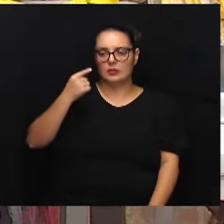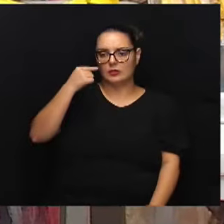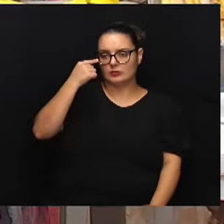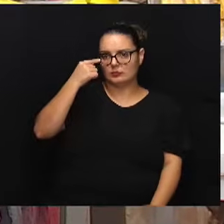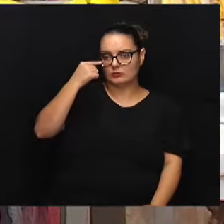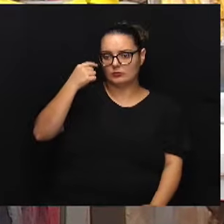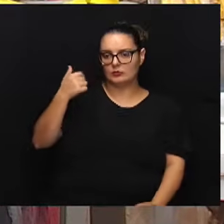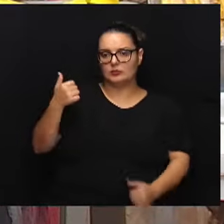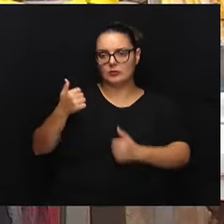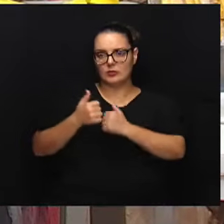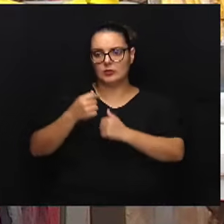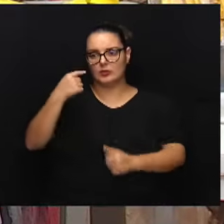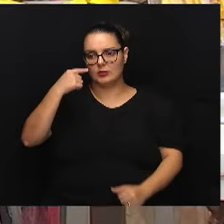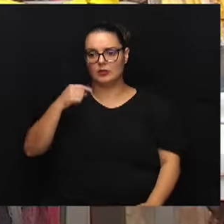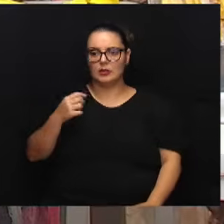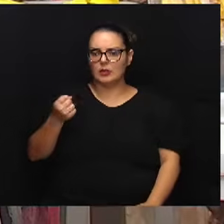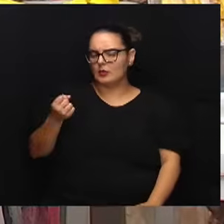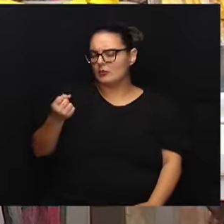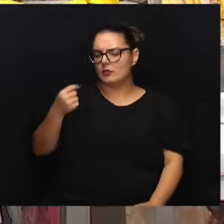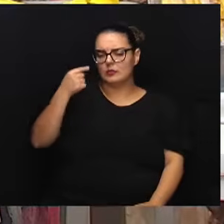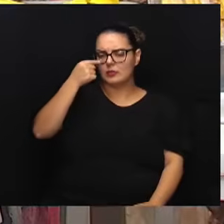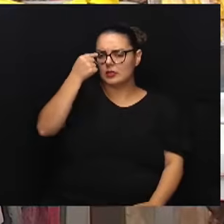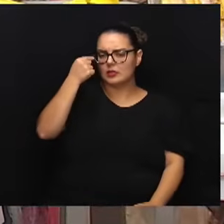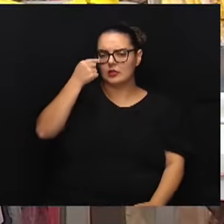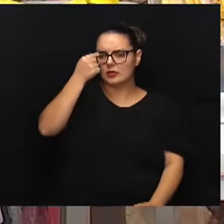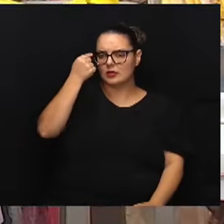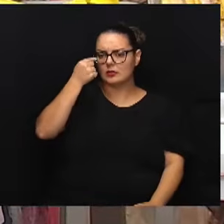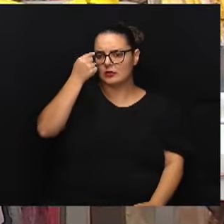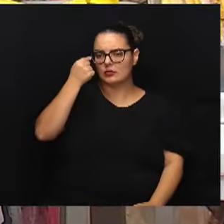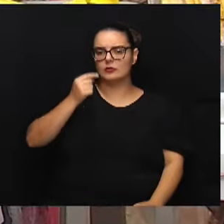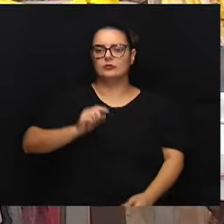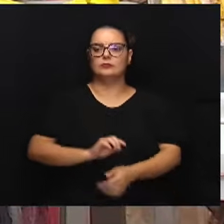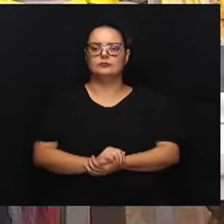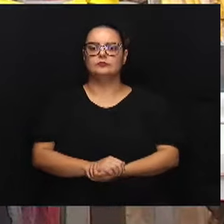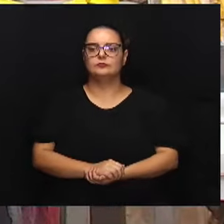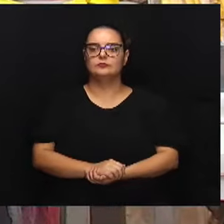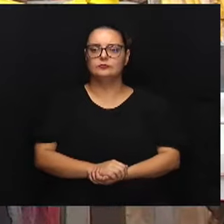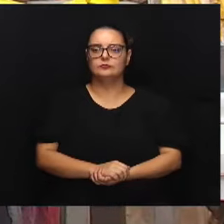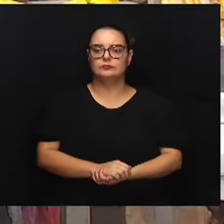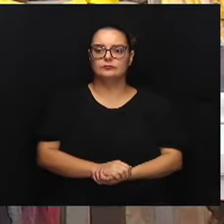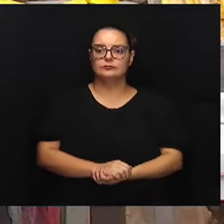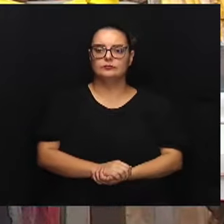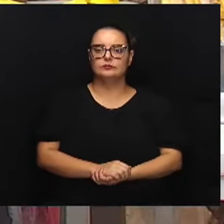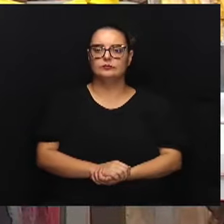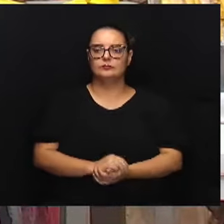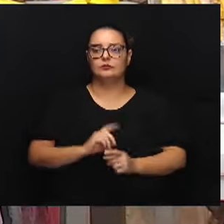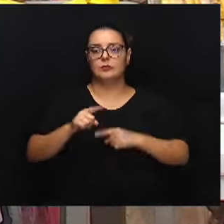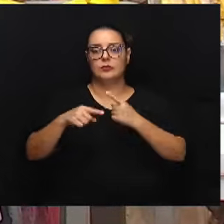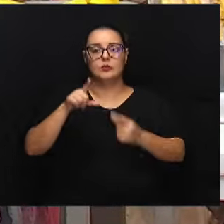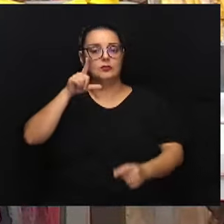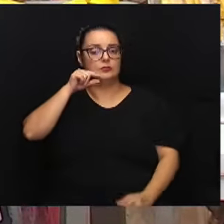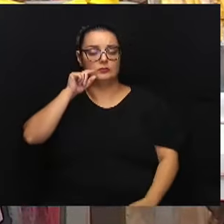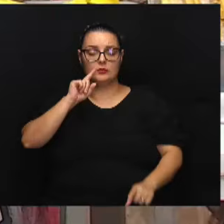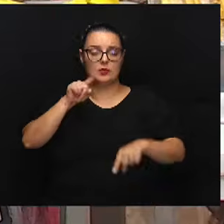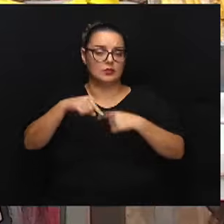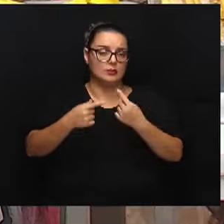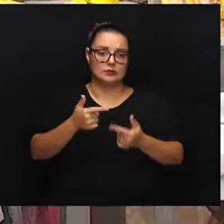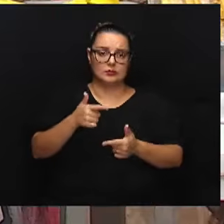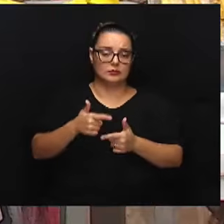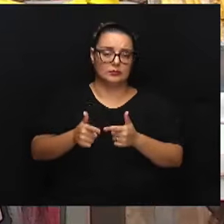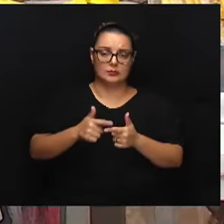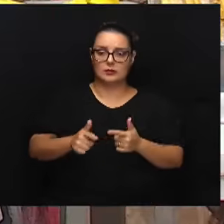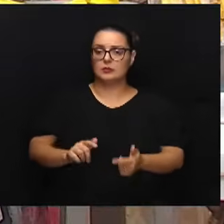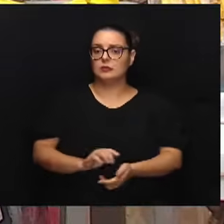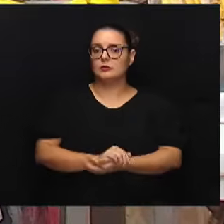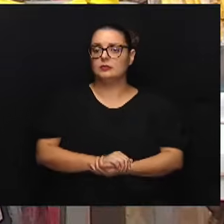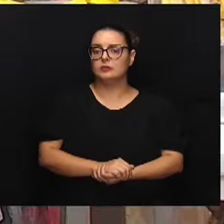olho. Vocês podem ir também nessa mesma pegada para fazer um tucano, pode ser um outro pássaro também.